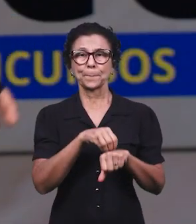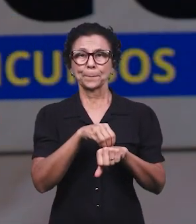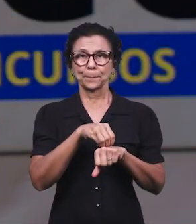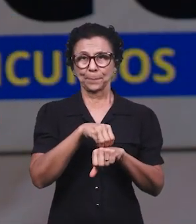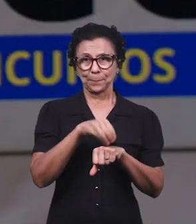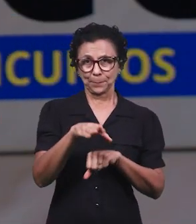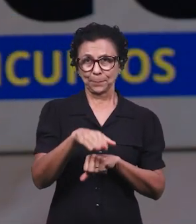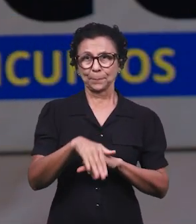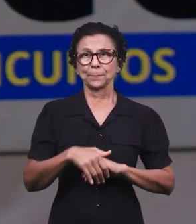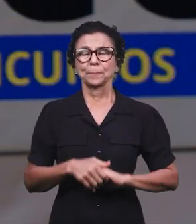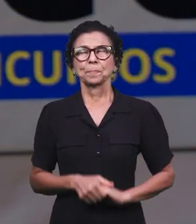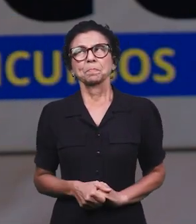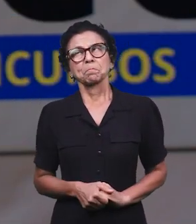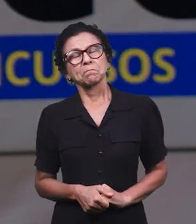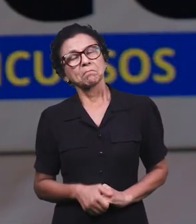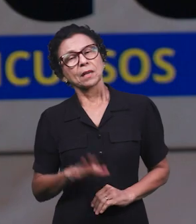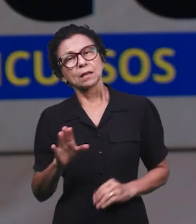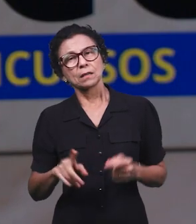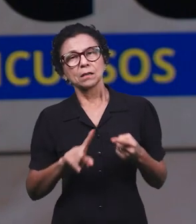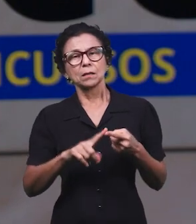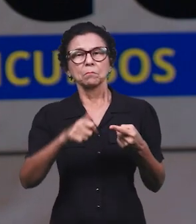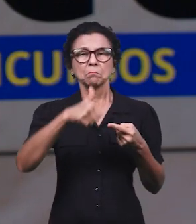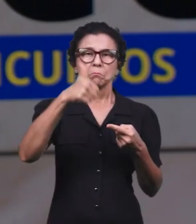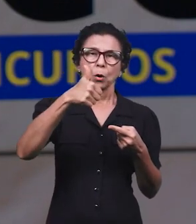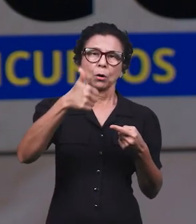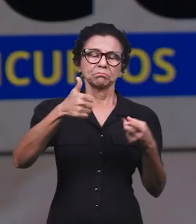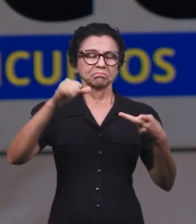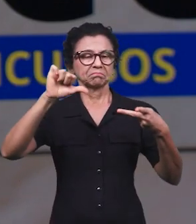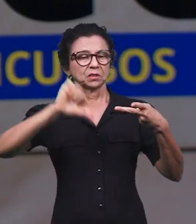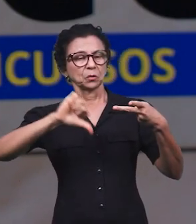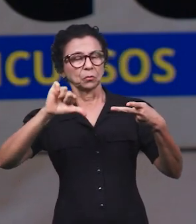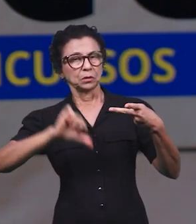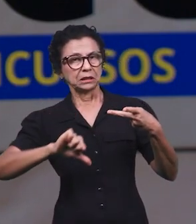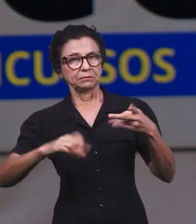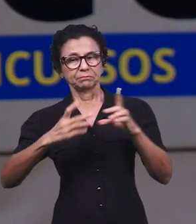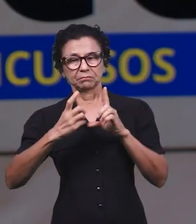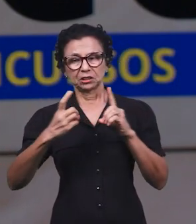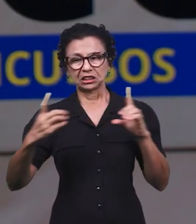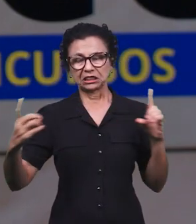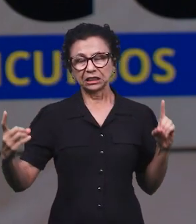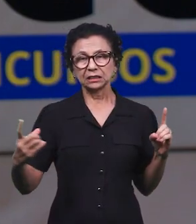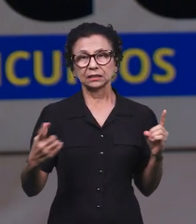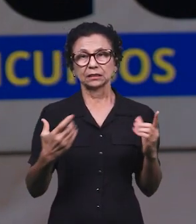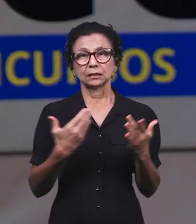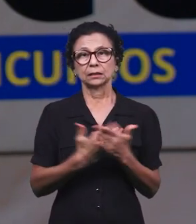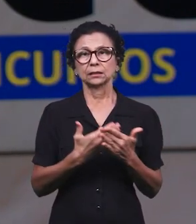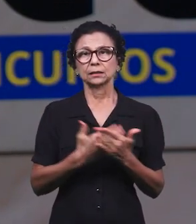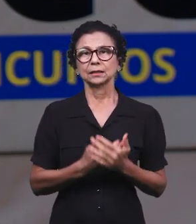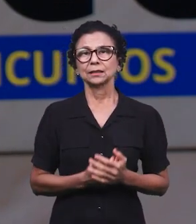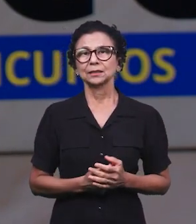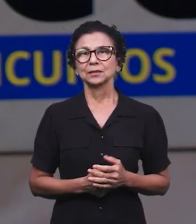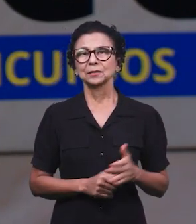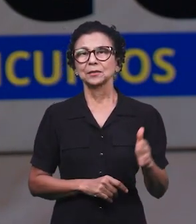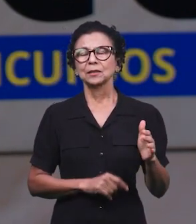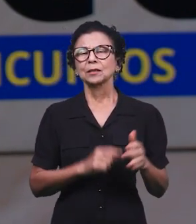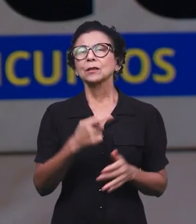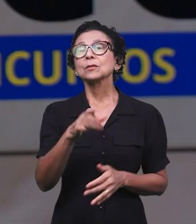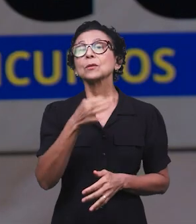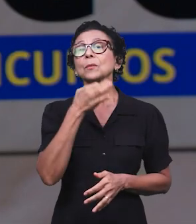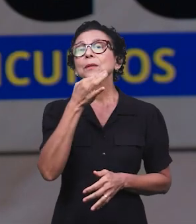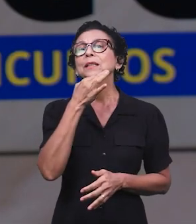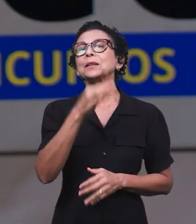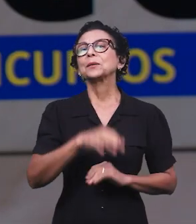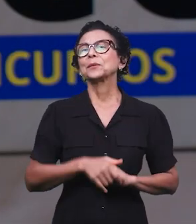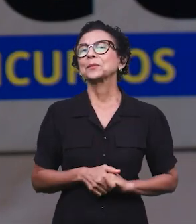gente tenha vantagens e desvantagens no ensino à distância, eu queria saber a sua opinião. Conversa com a gente